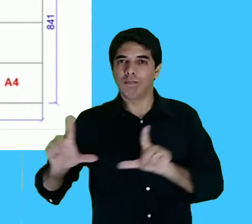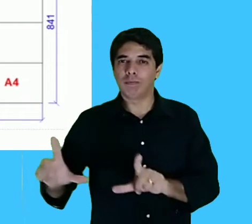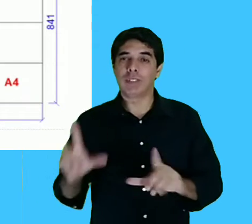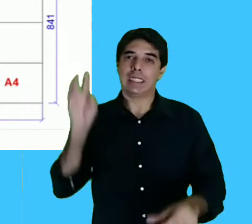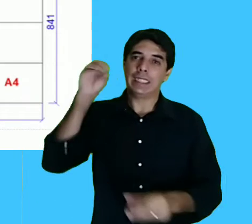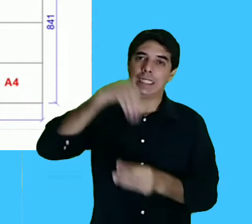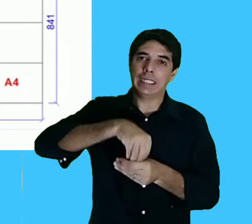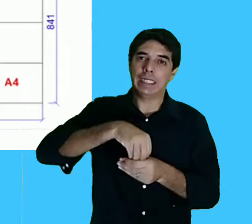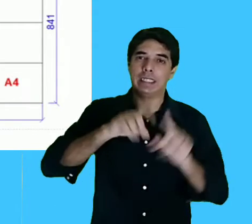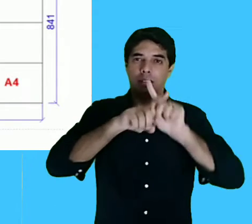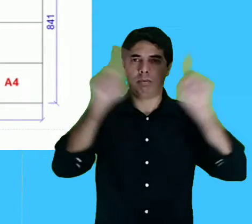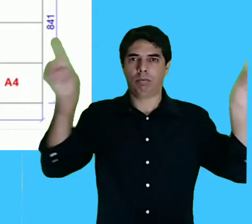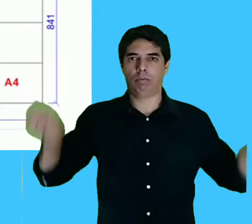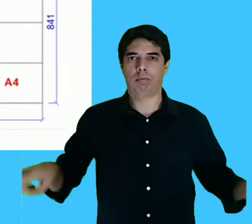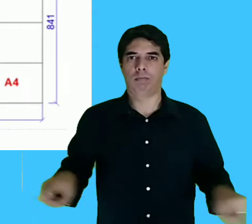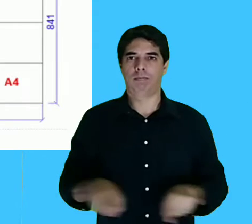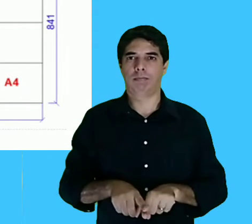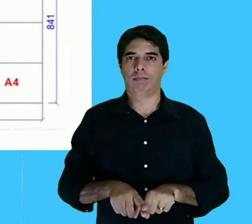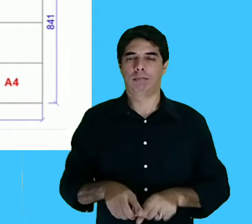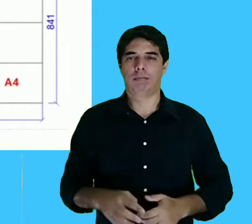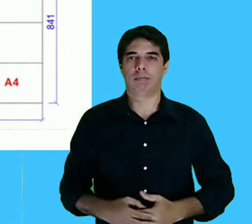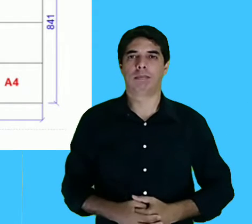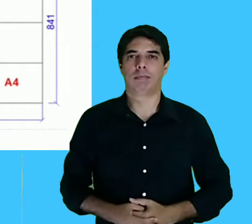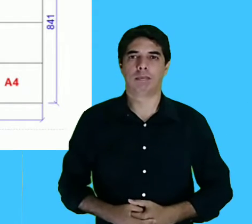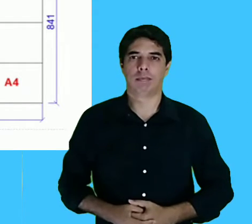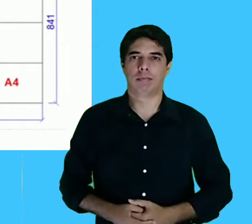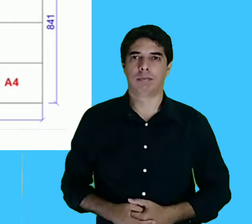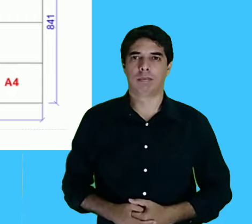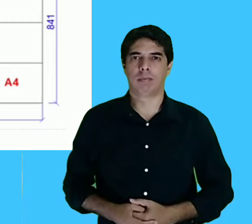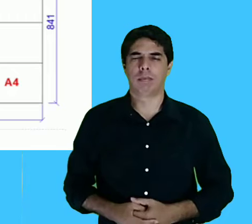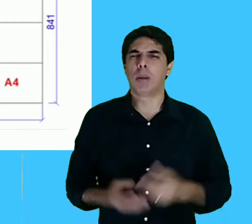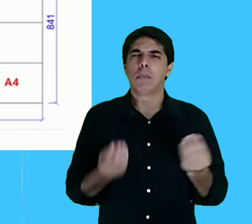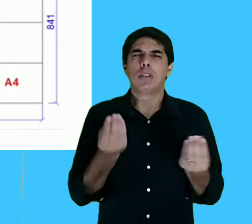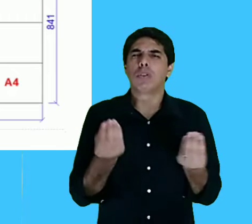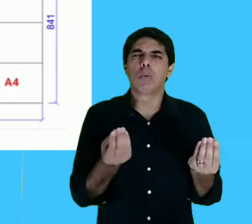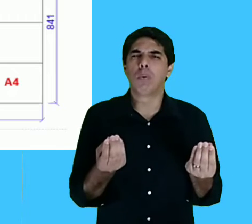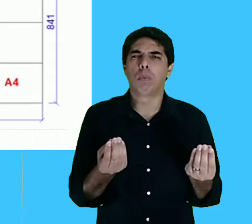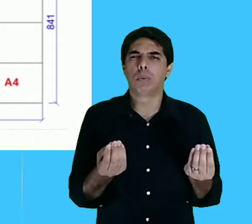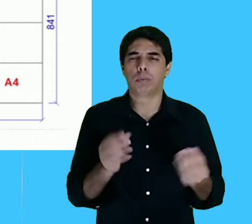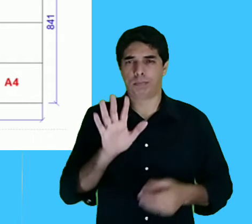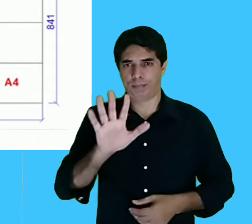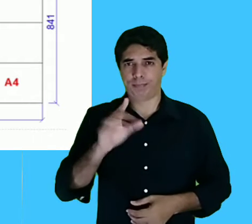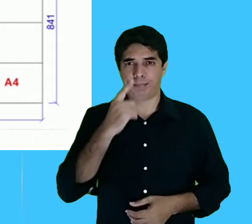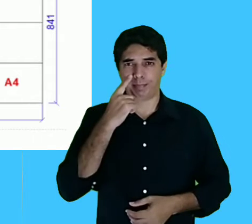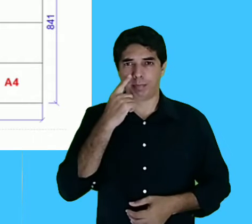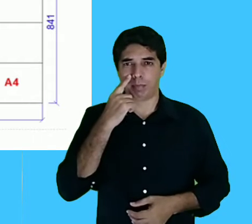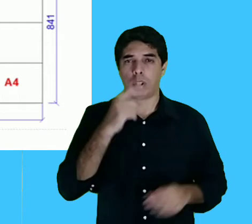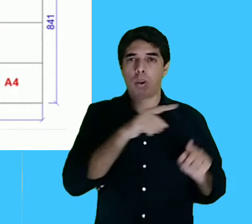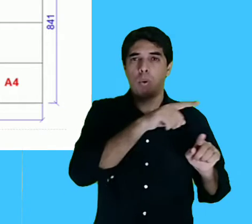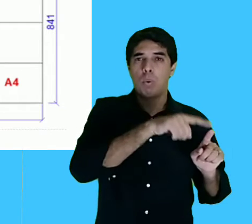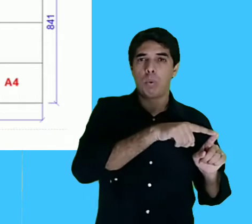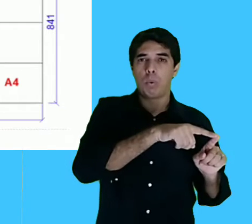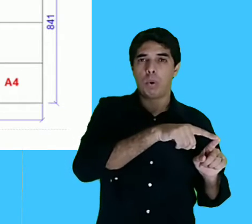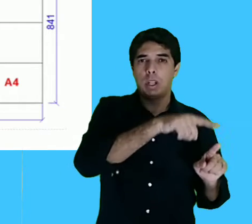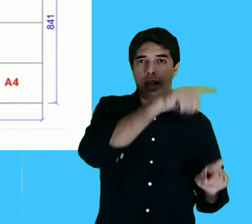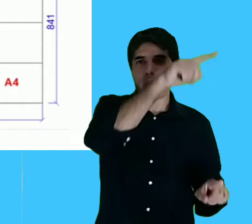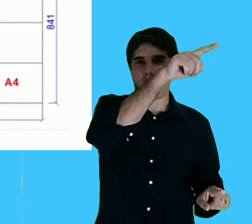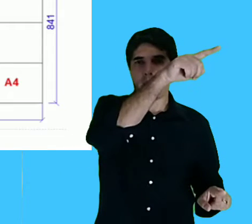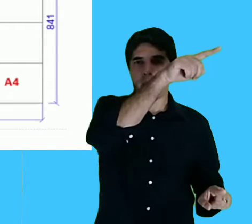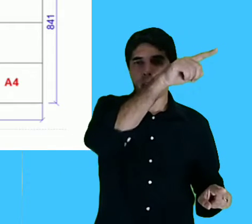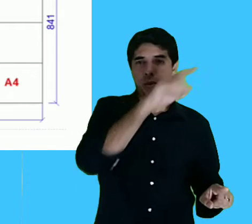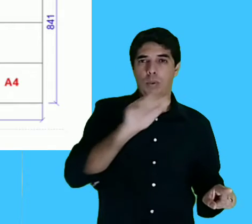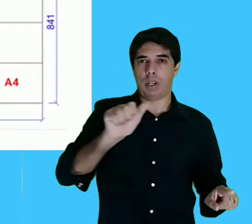A4. Como são formados esses outros formatos? Então, da seguinte forma: o lado menor do